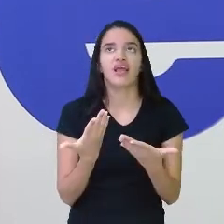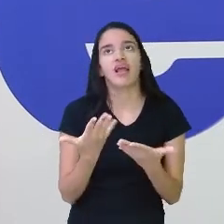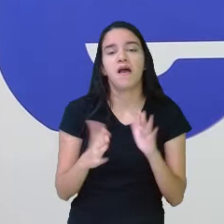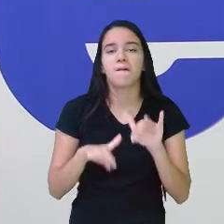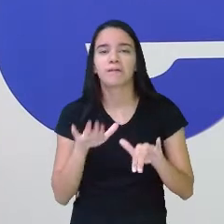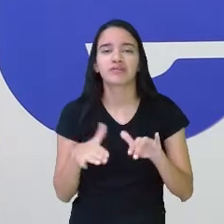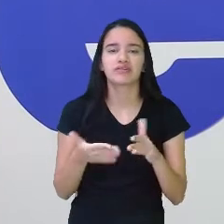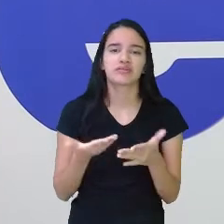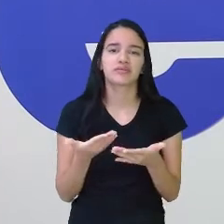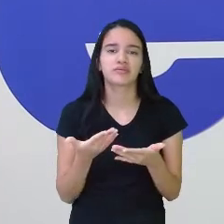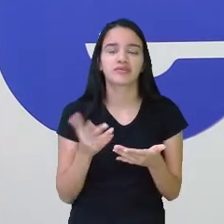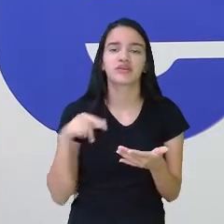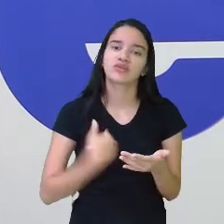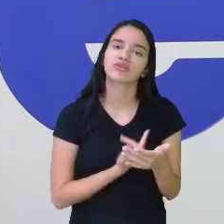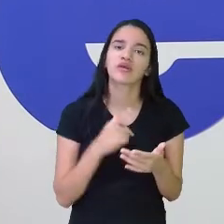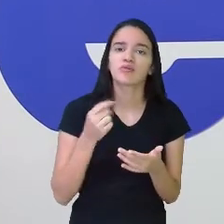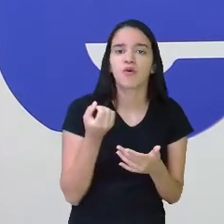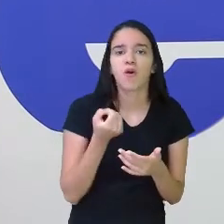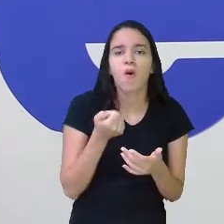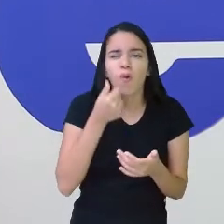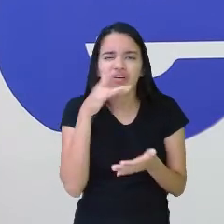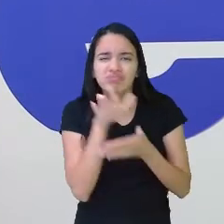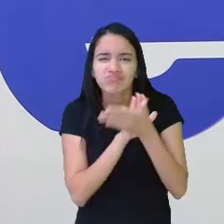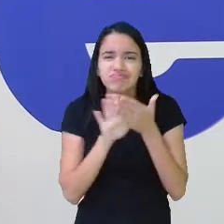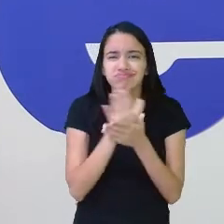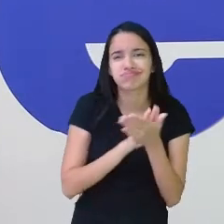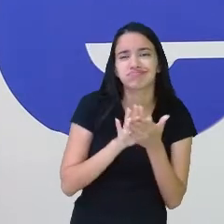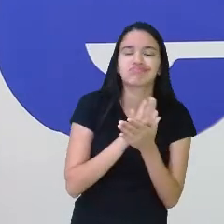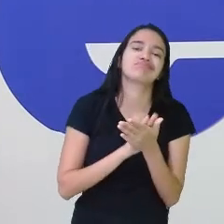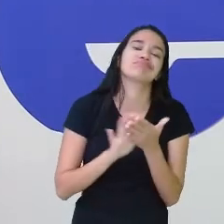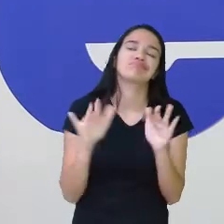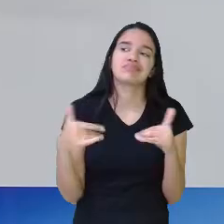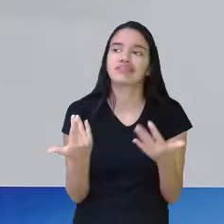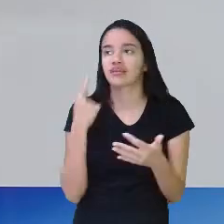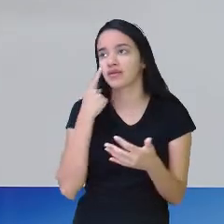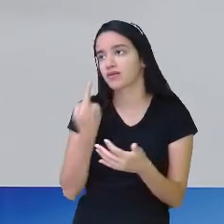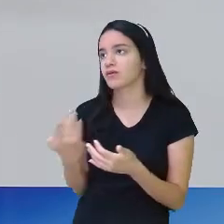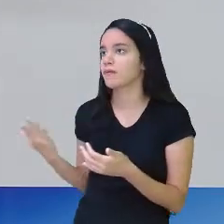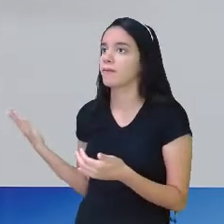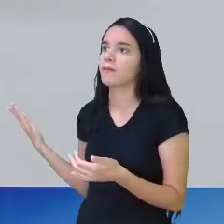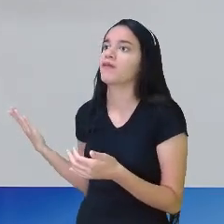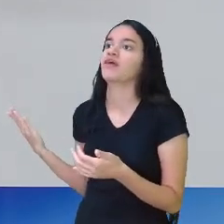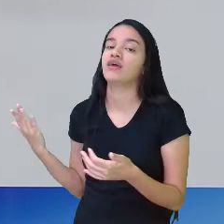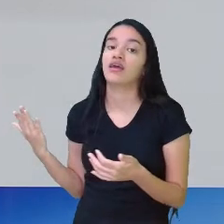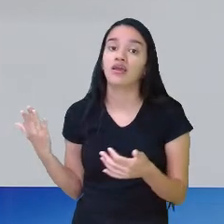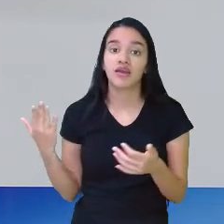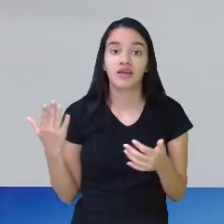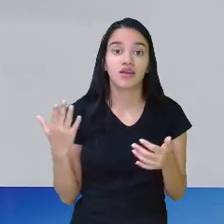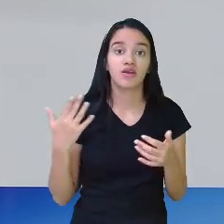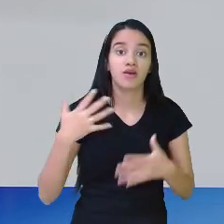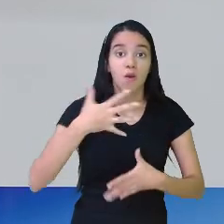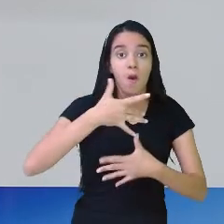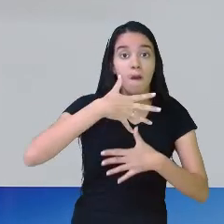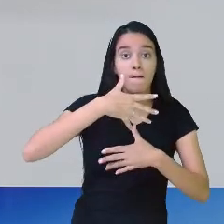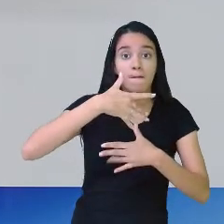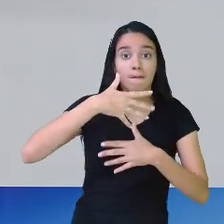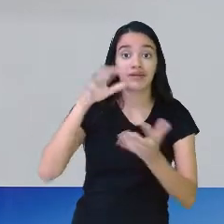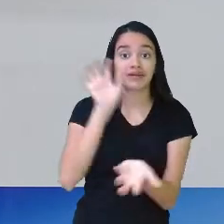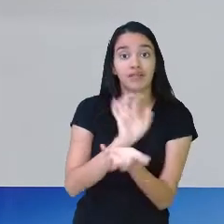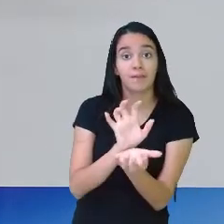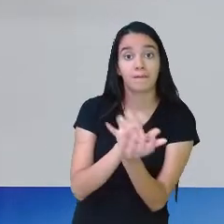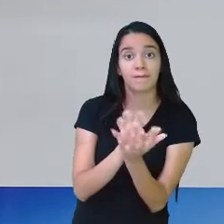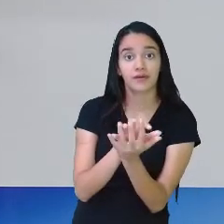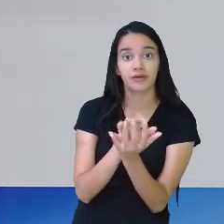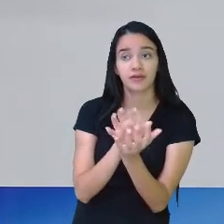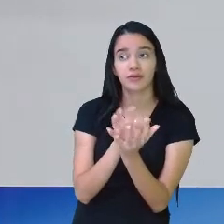praticamente não temos quase nada dos nossos povos originários. Pois é, olha, e eu estou trazendo aqui para vocês um mapa de Pernambuco e a gente está